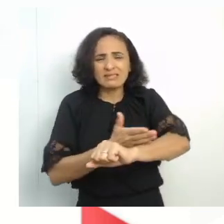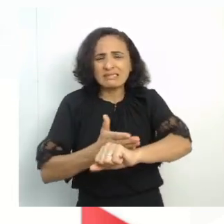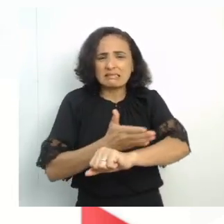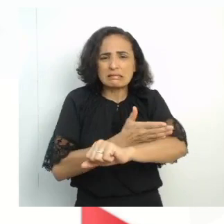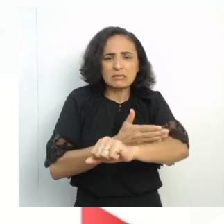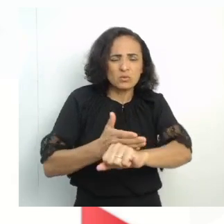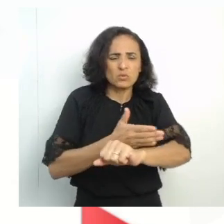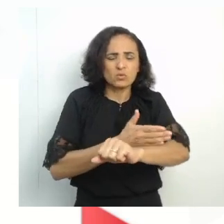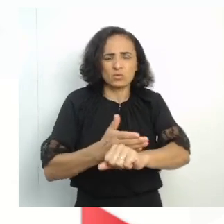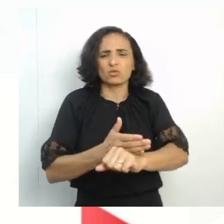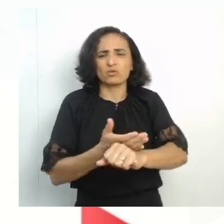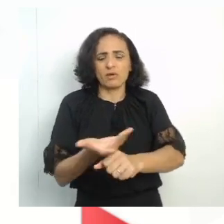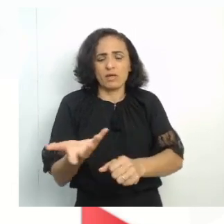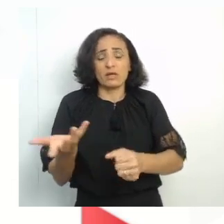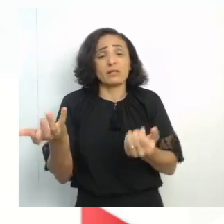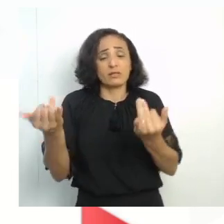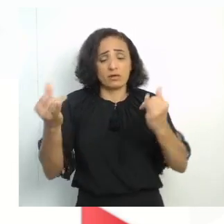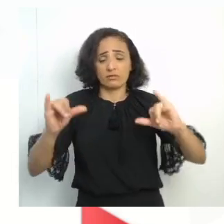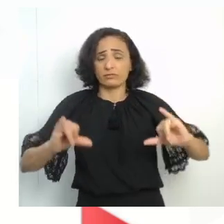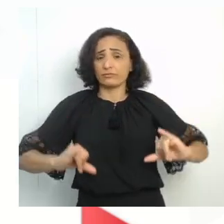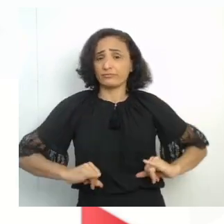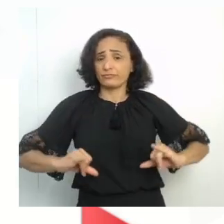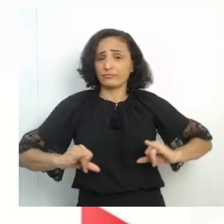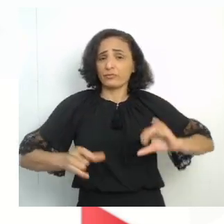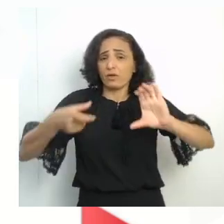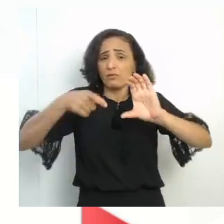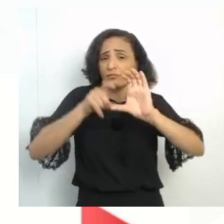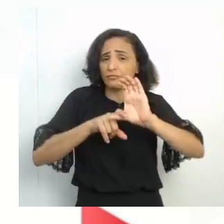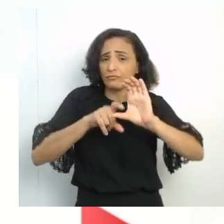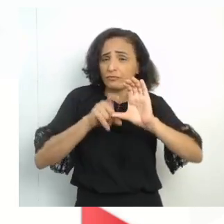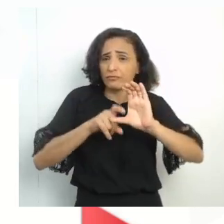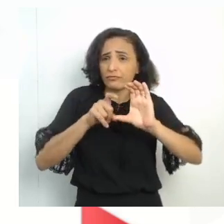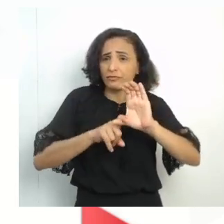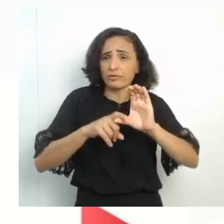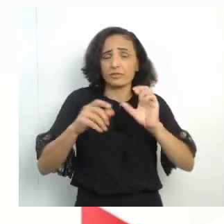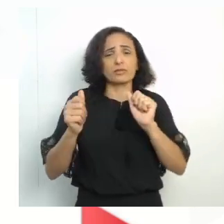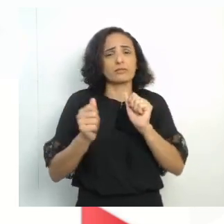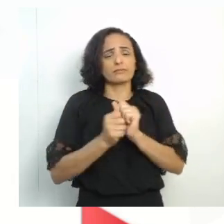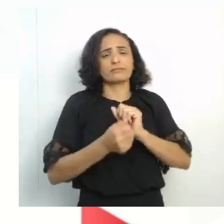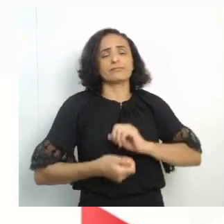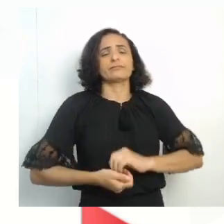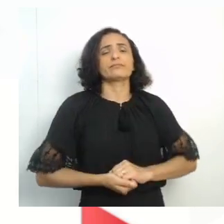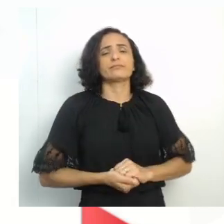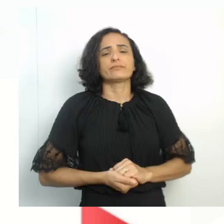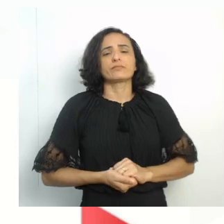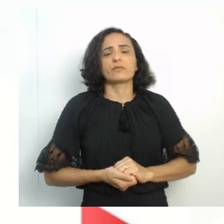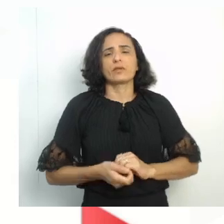drogas. E aí a dependência, né, a gente tem a